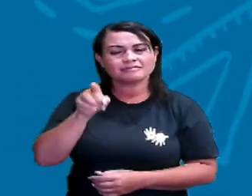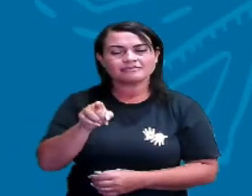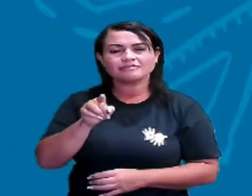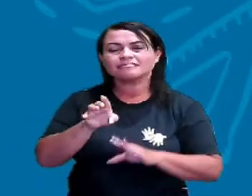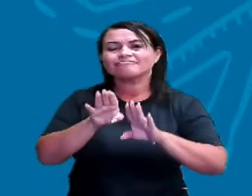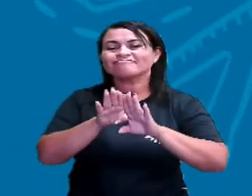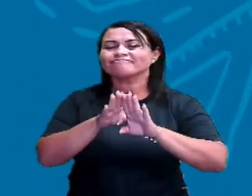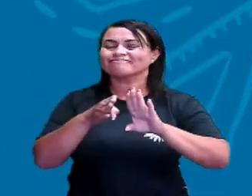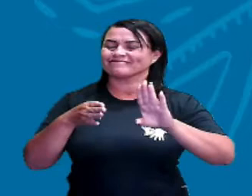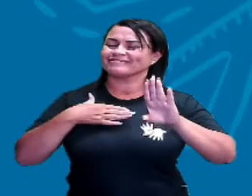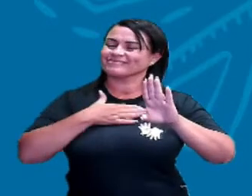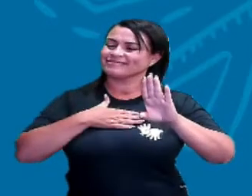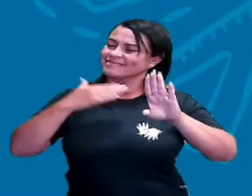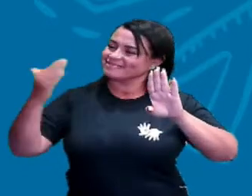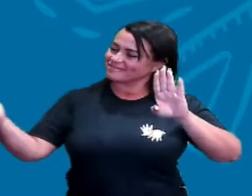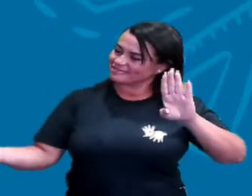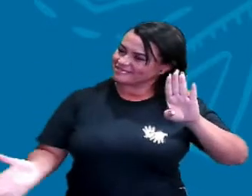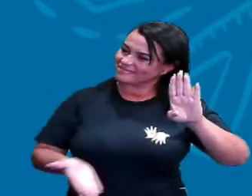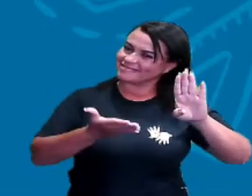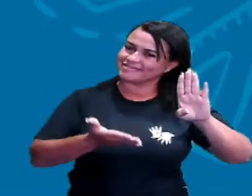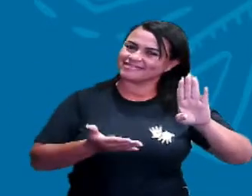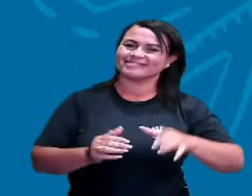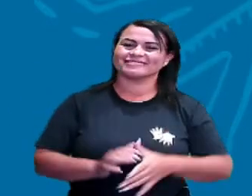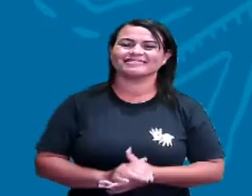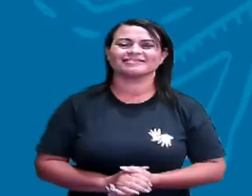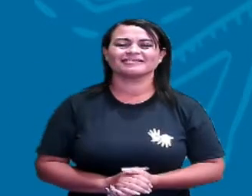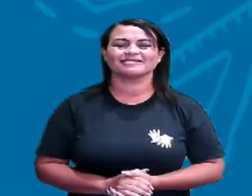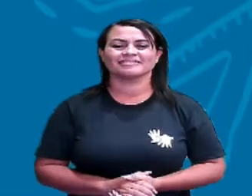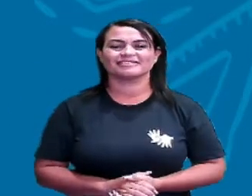bem satisfeita para a cozinheira passar.